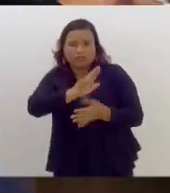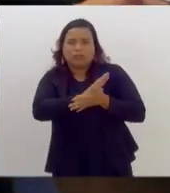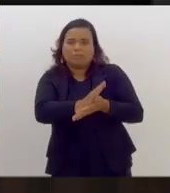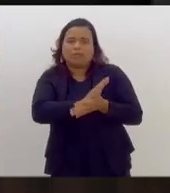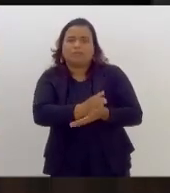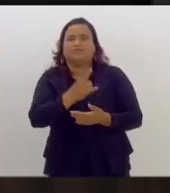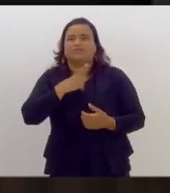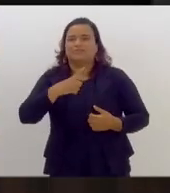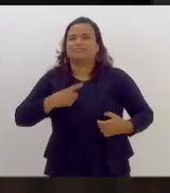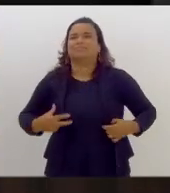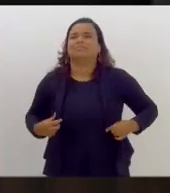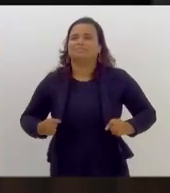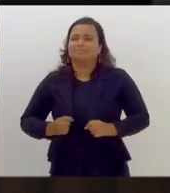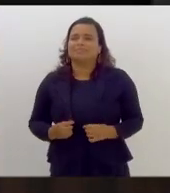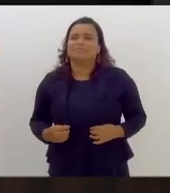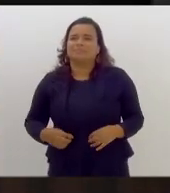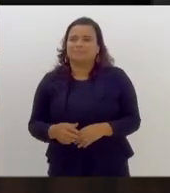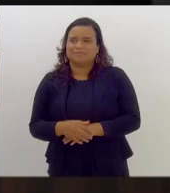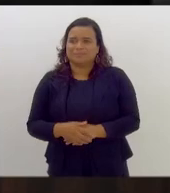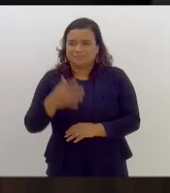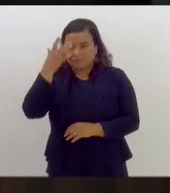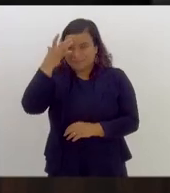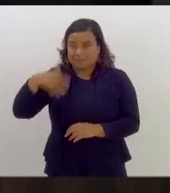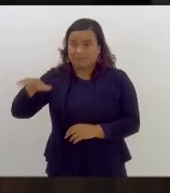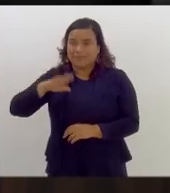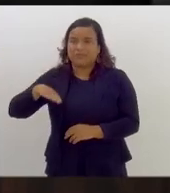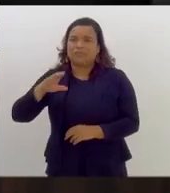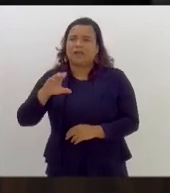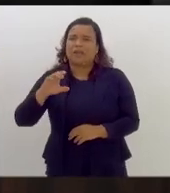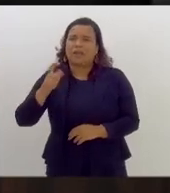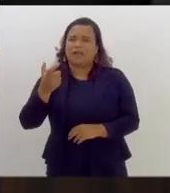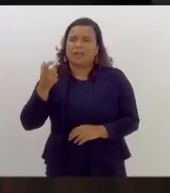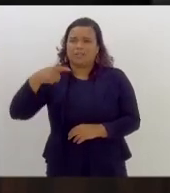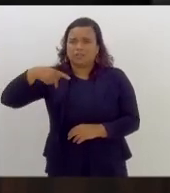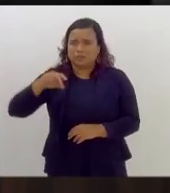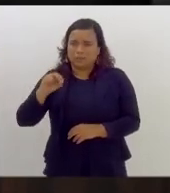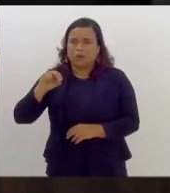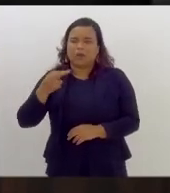Pela... Pessoal da Expo Religião.